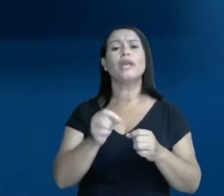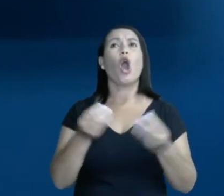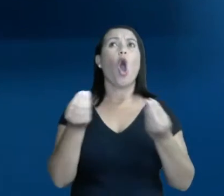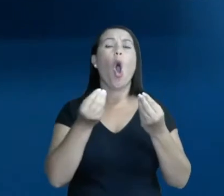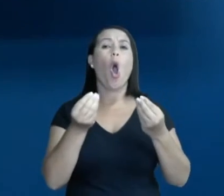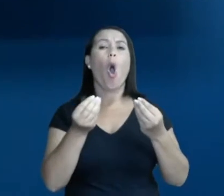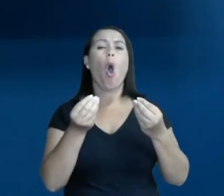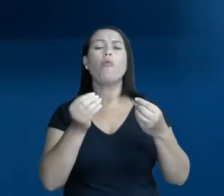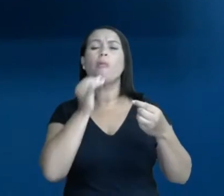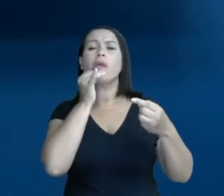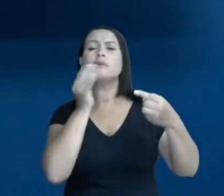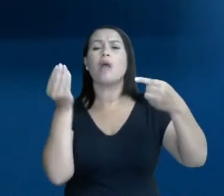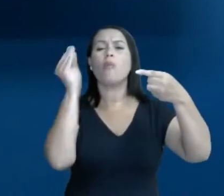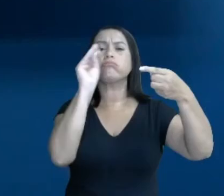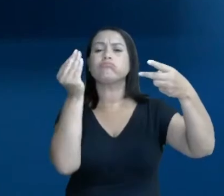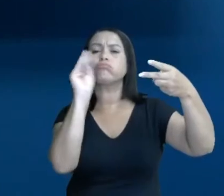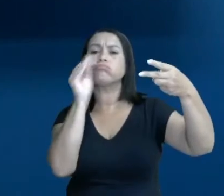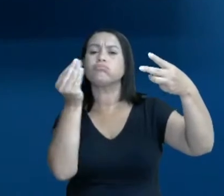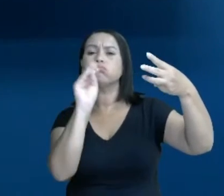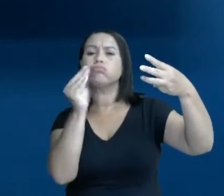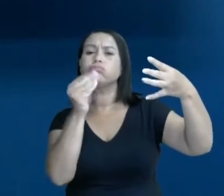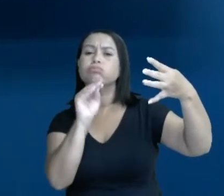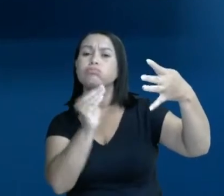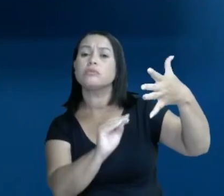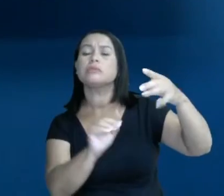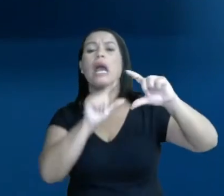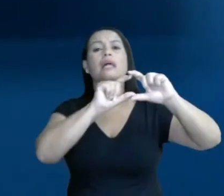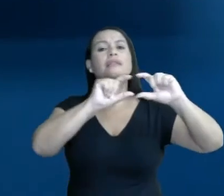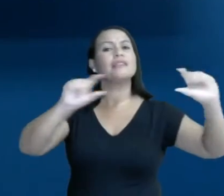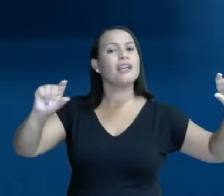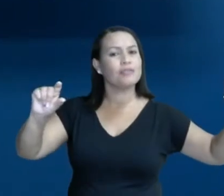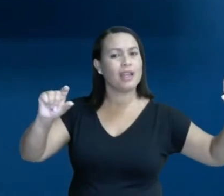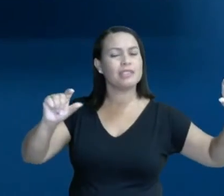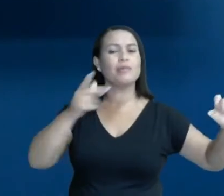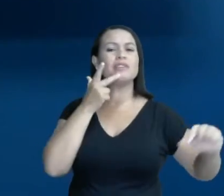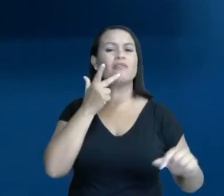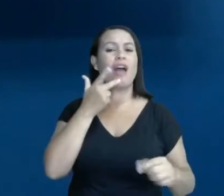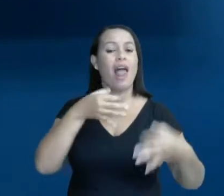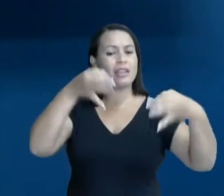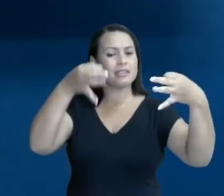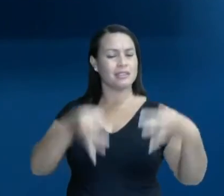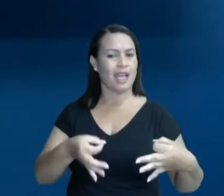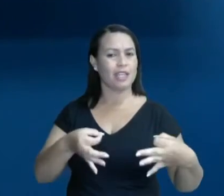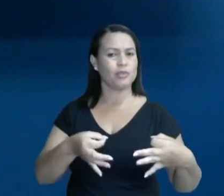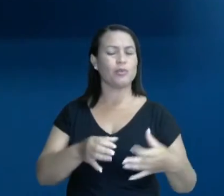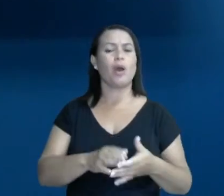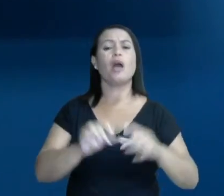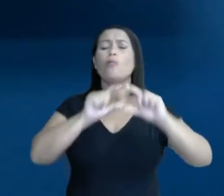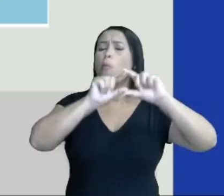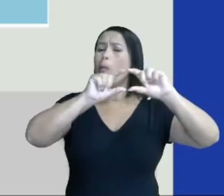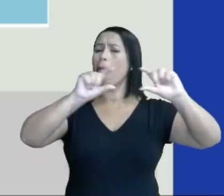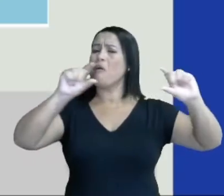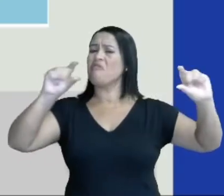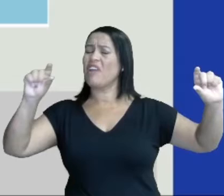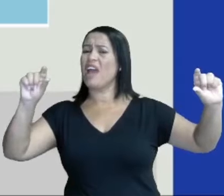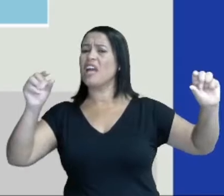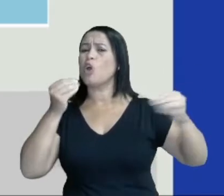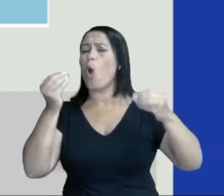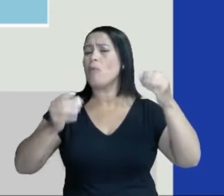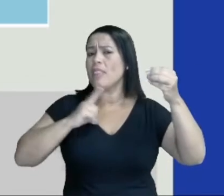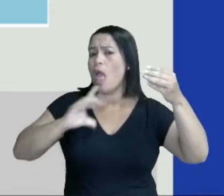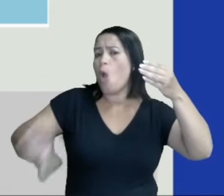coloca esses pronomes na frase para que a gente possa falar de maneira correta. Então, quando em uma frase tem o